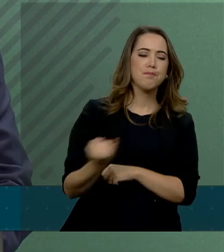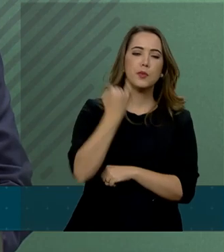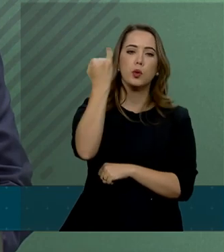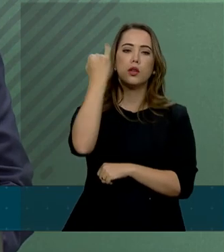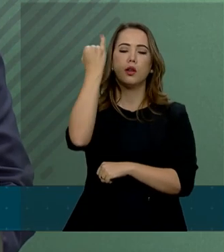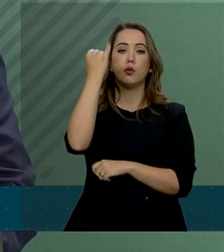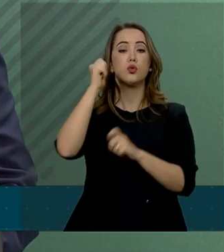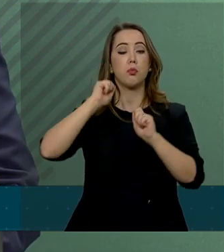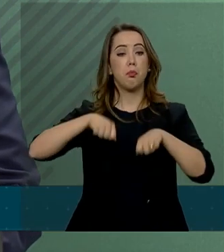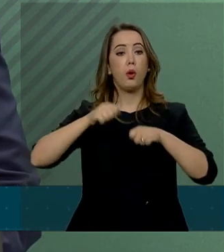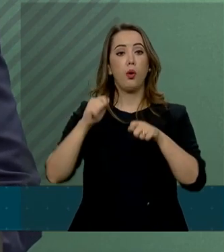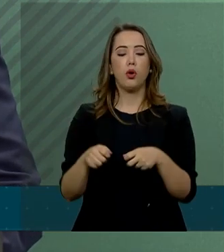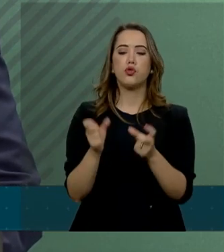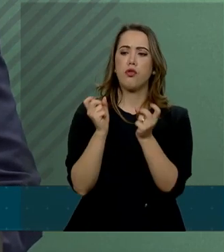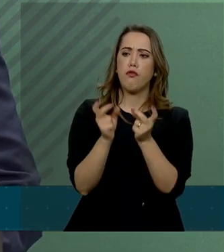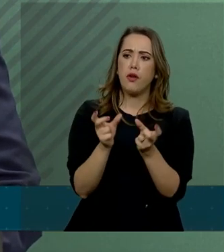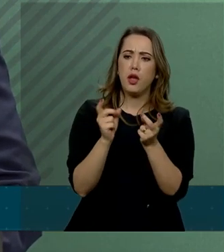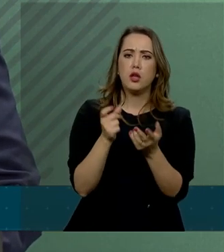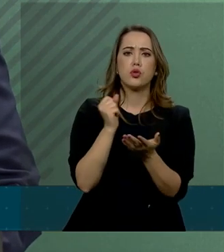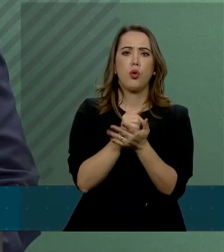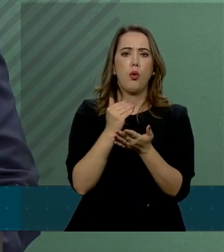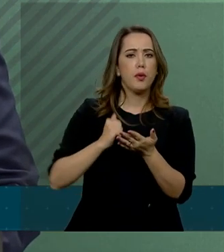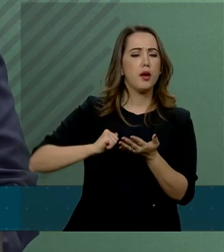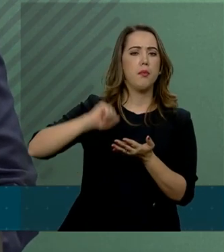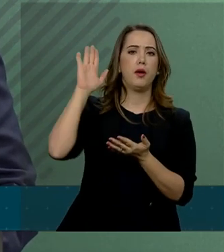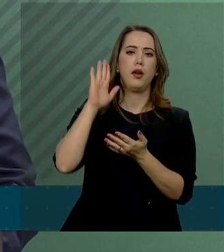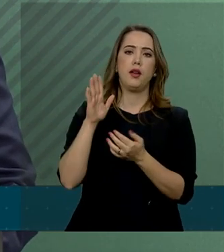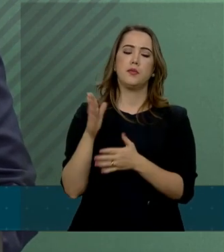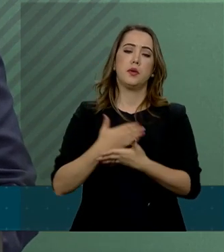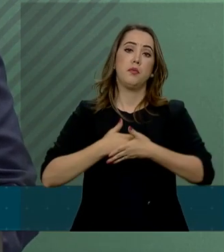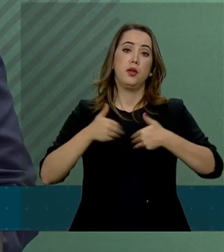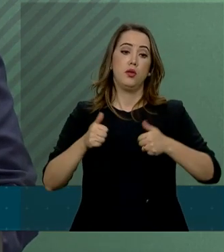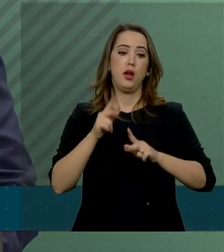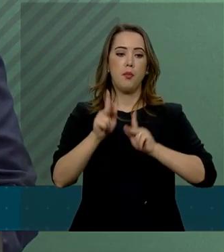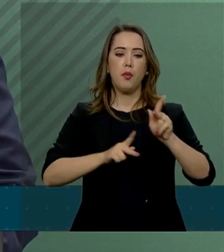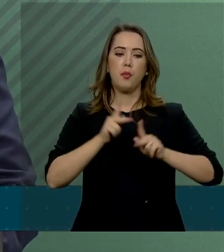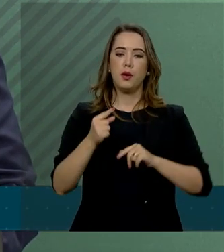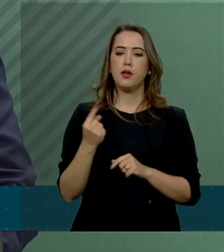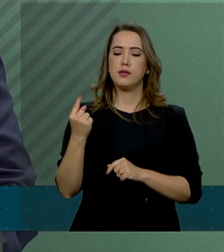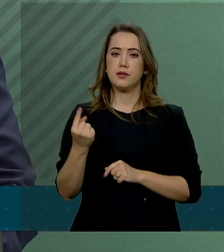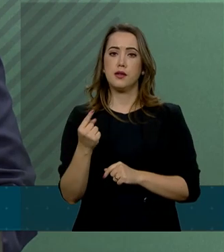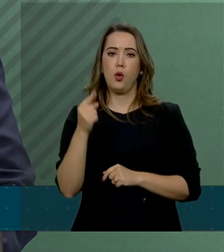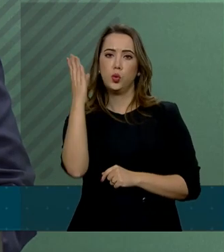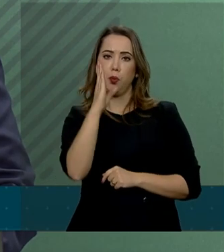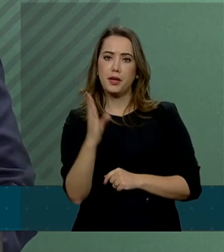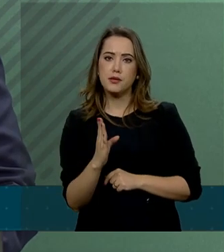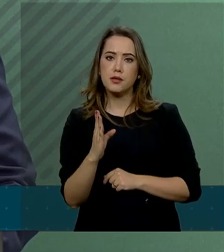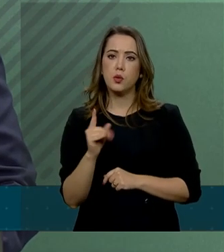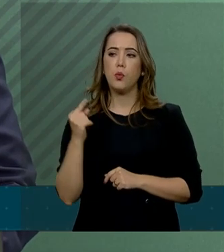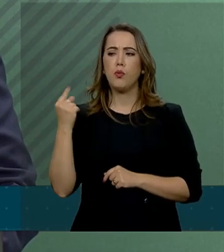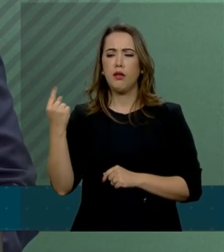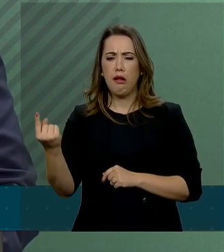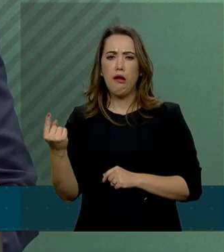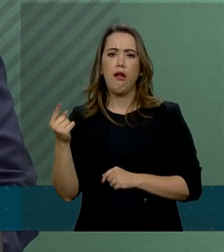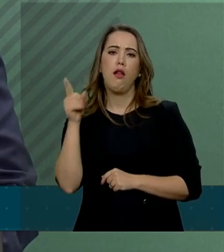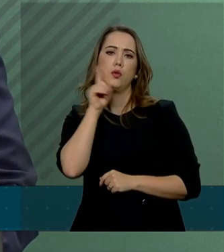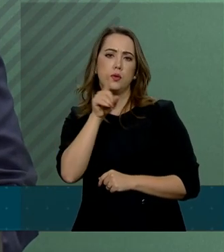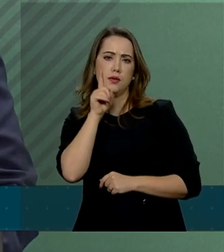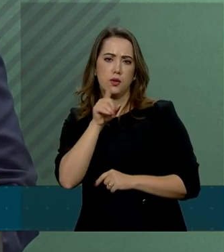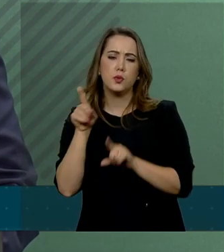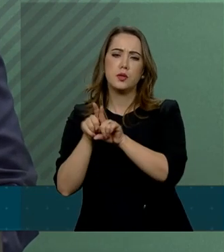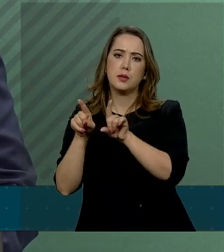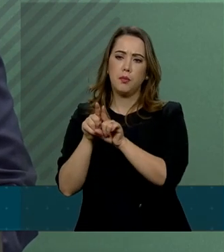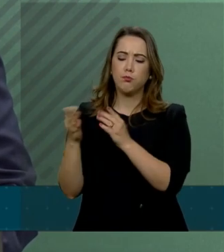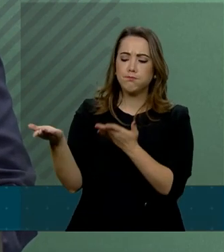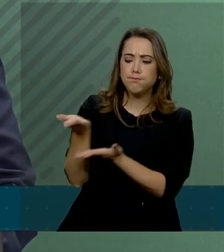explorado para benefício dos povos brasileiro e americano reafirmaram